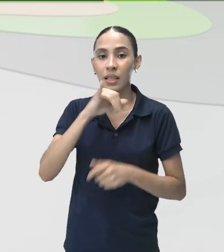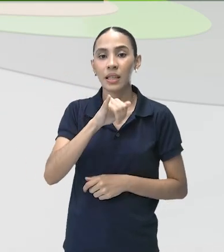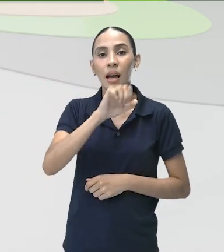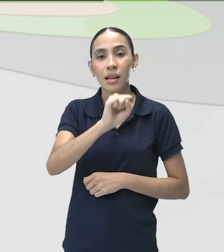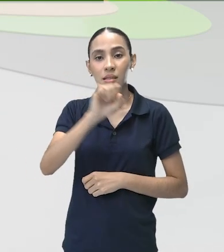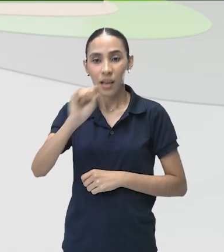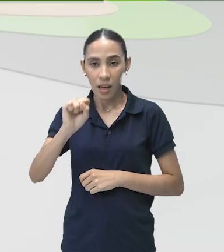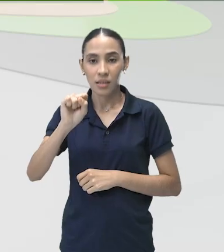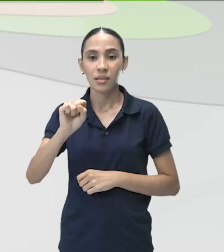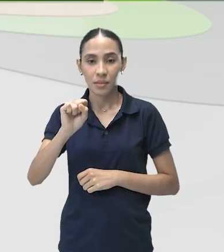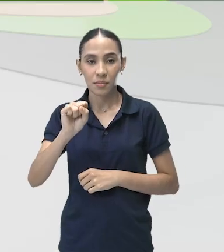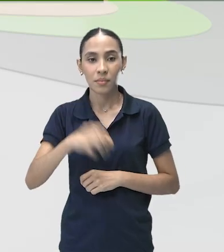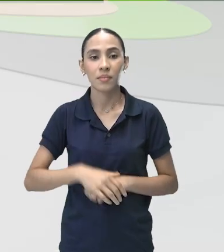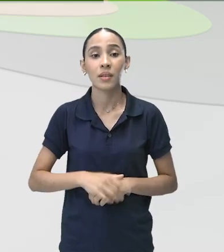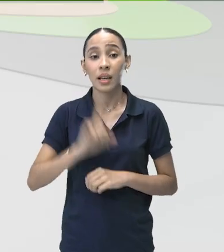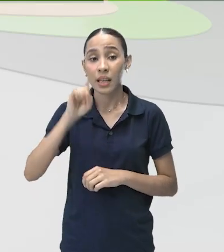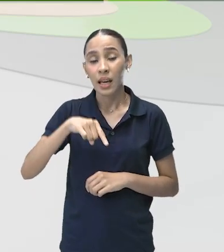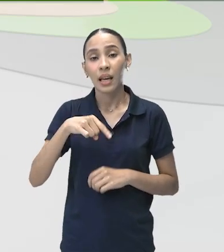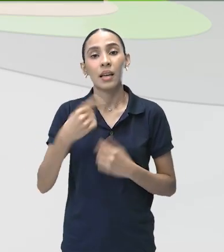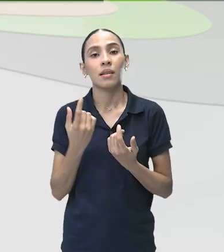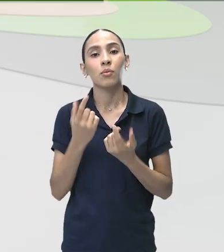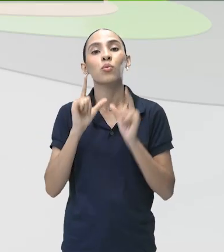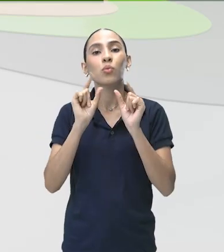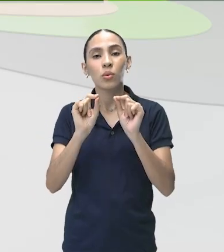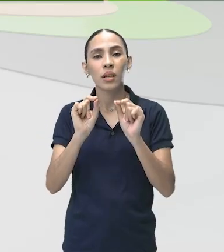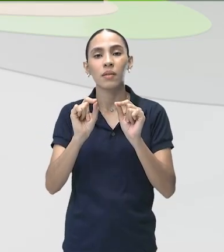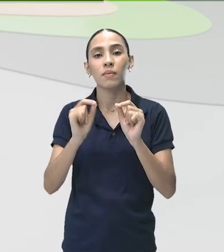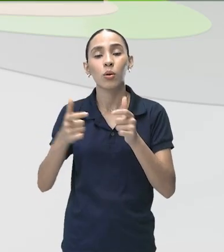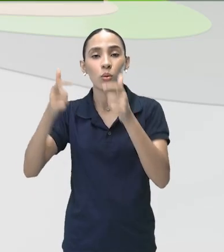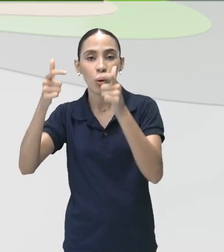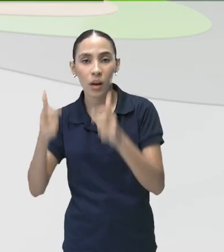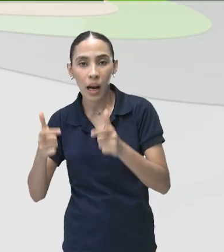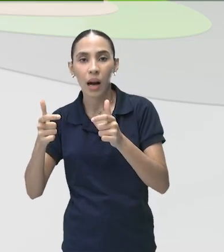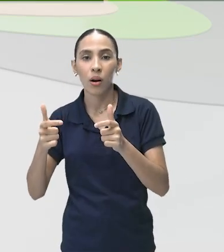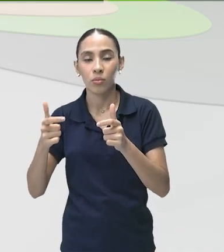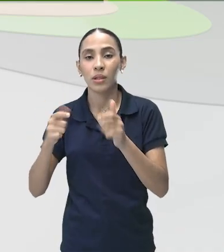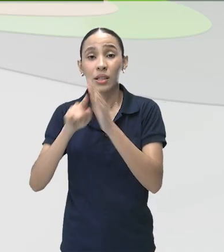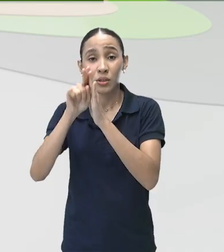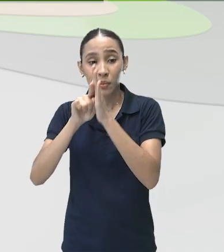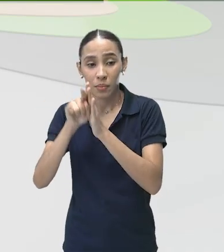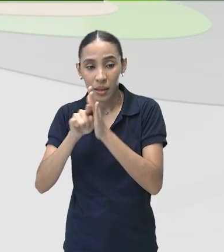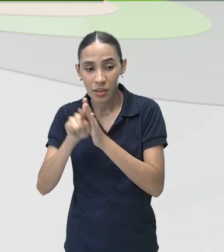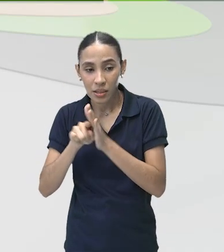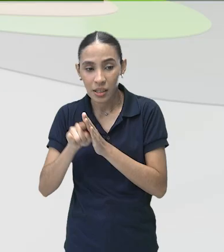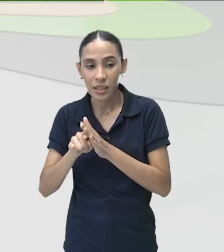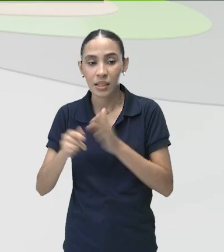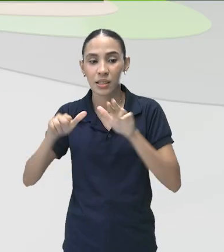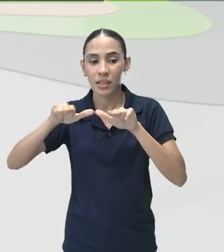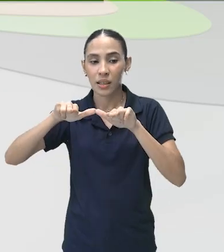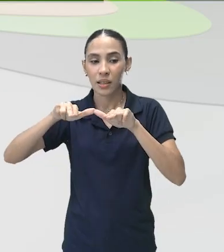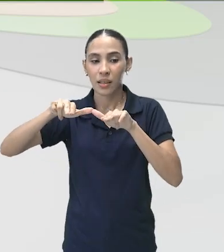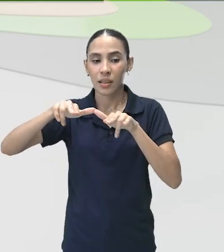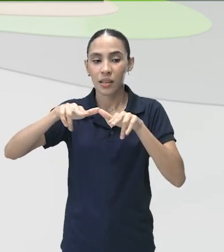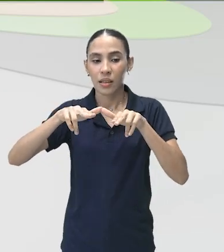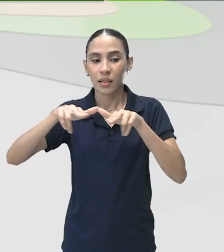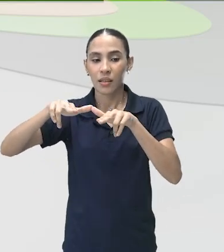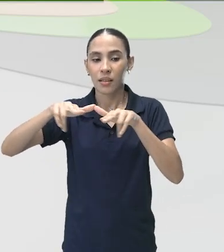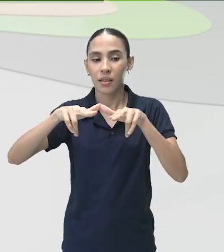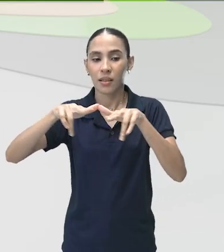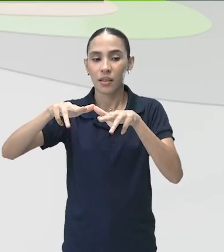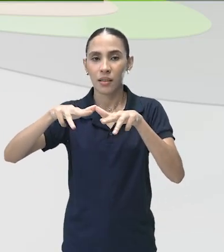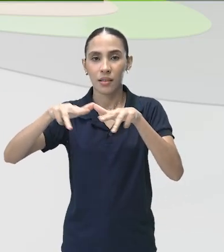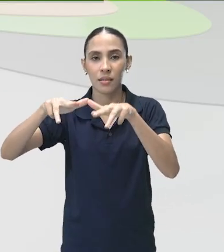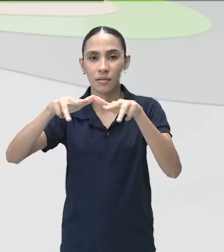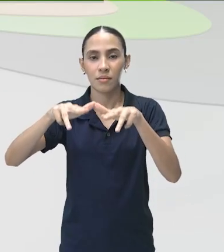sigla ISS. Ela representa um laboratório de pesquisa em órbita terrestre baixa,